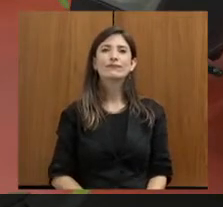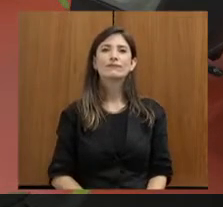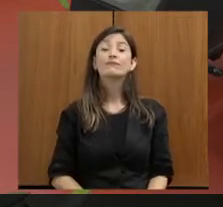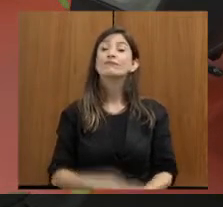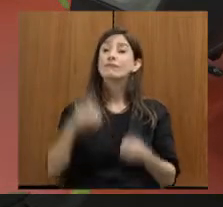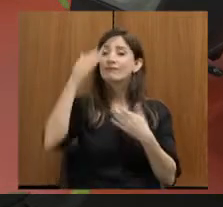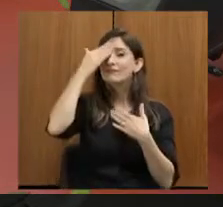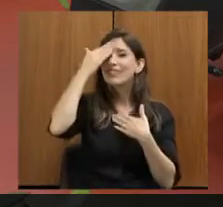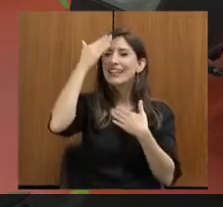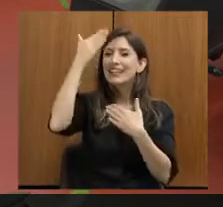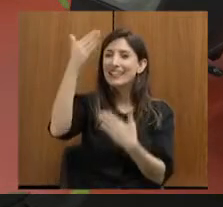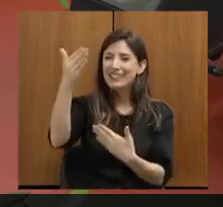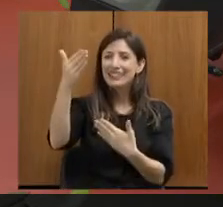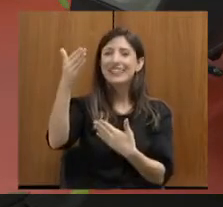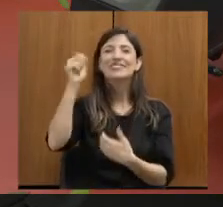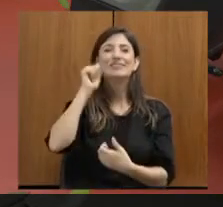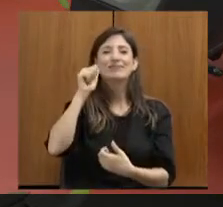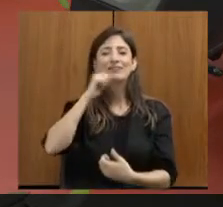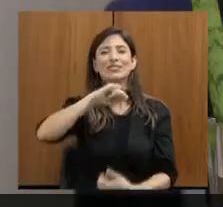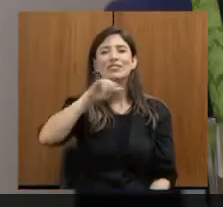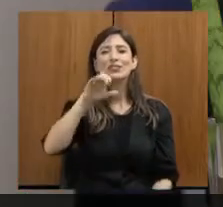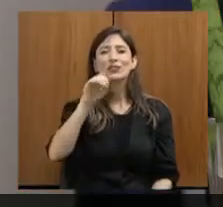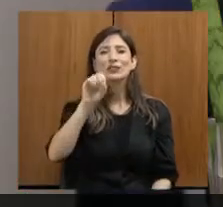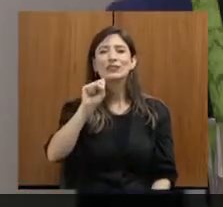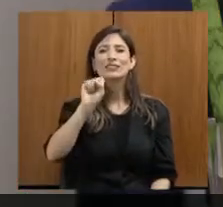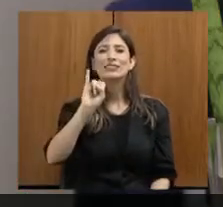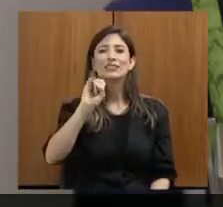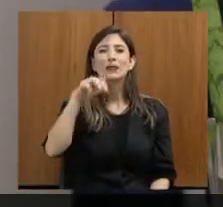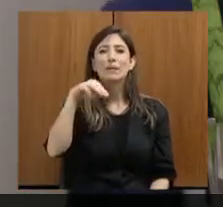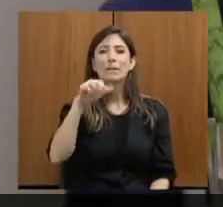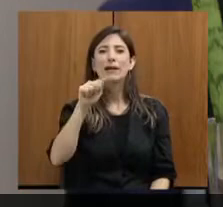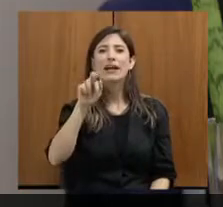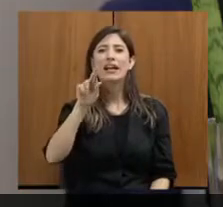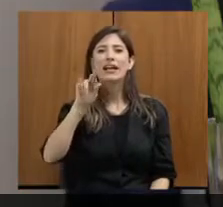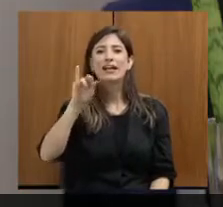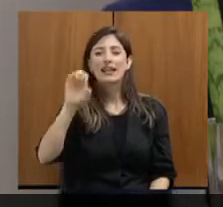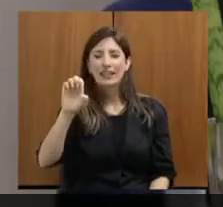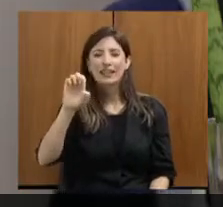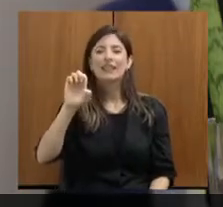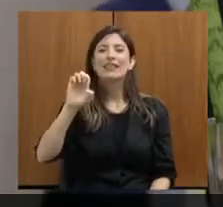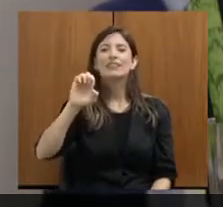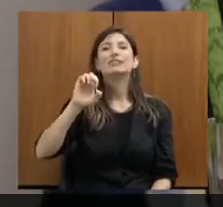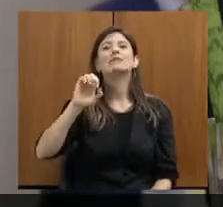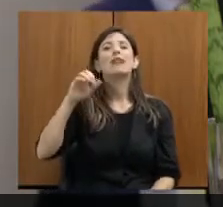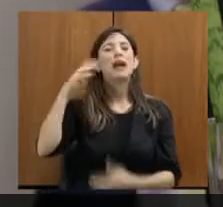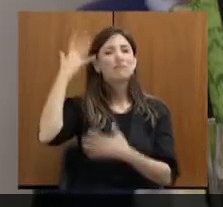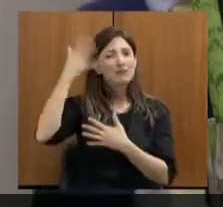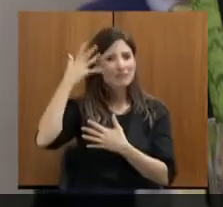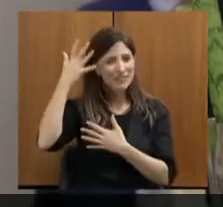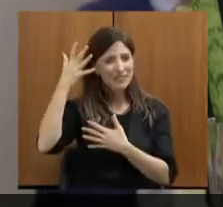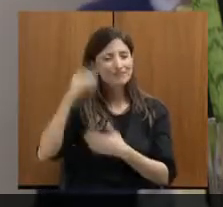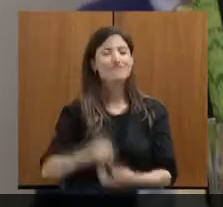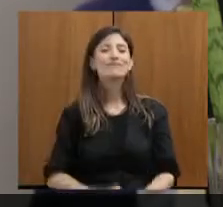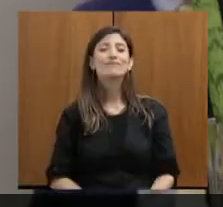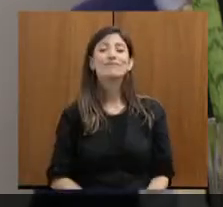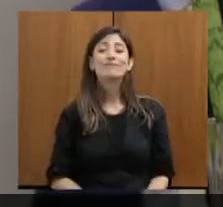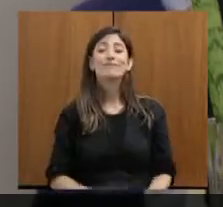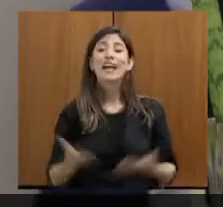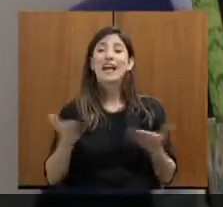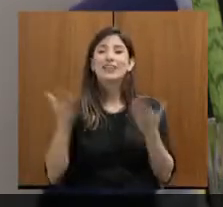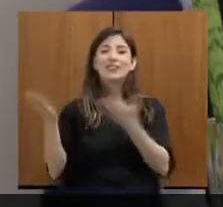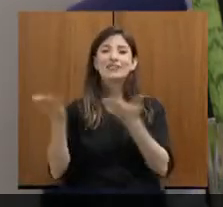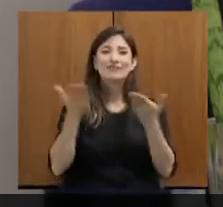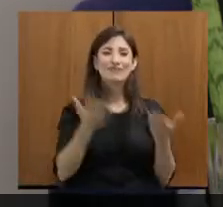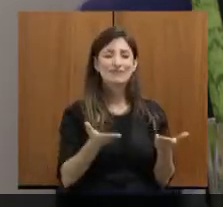agradeço as palavras da senhora josimeire Alves Pereira passamos agora a palavra a